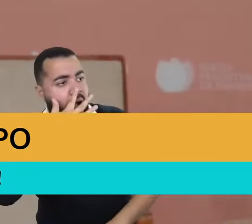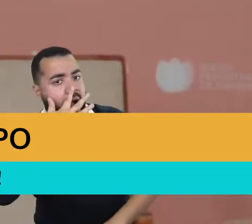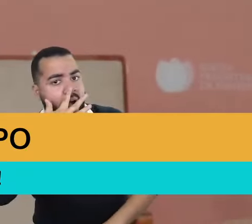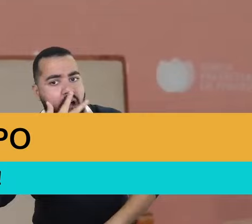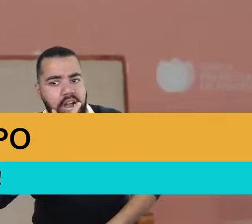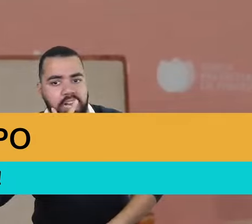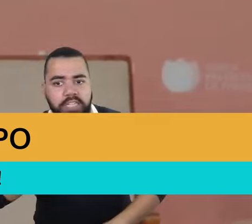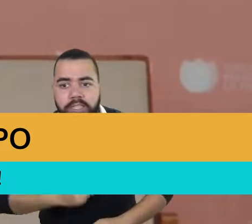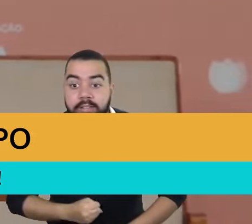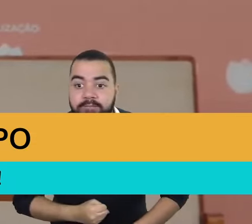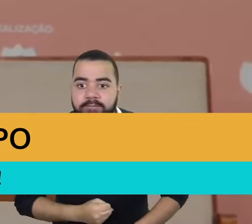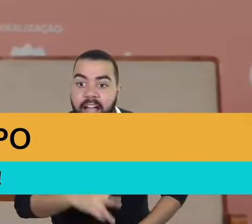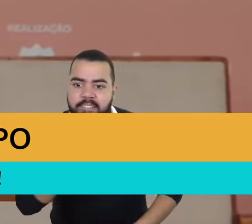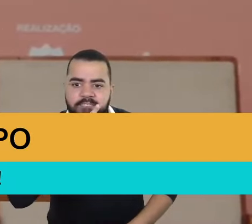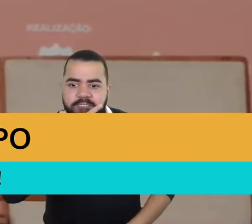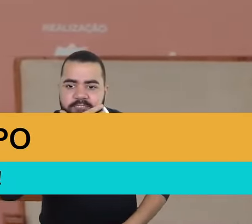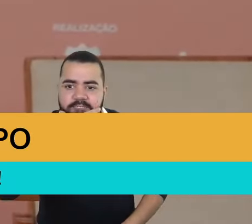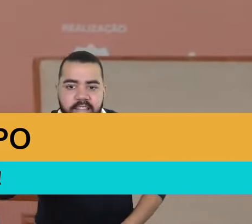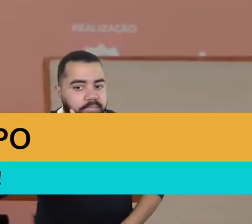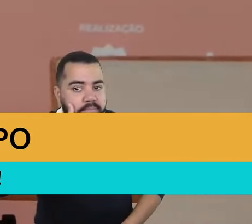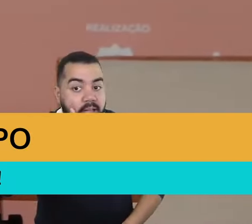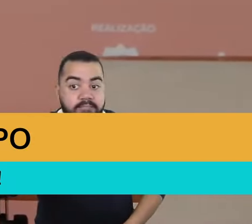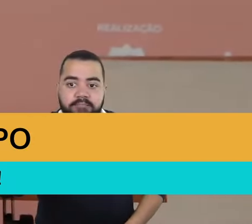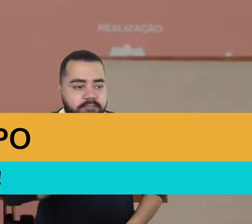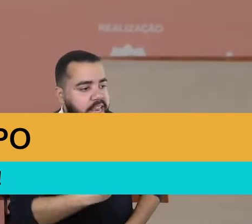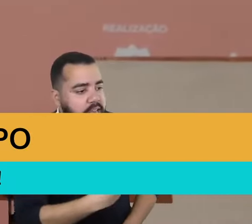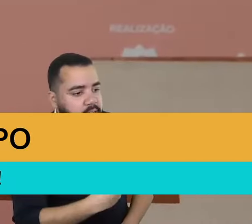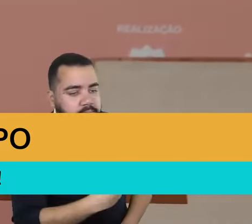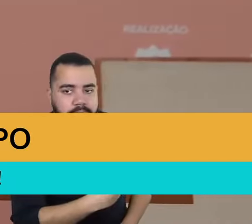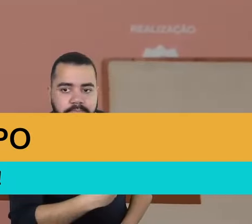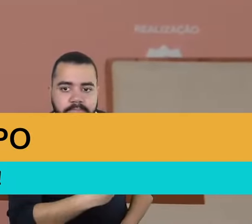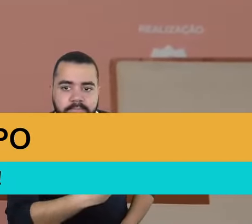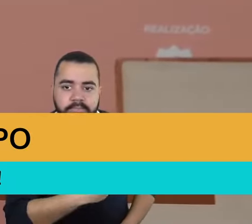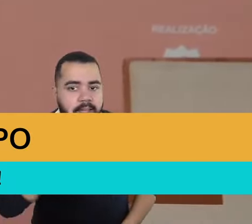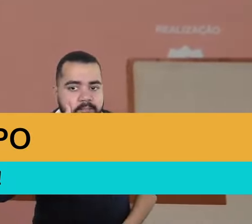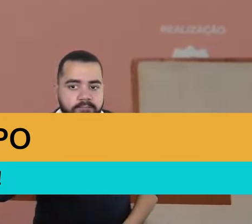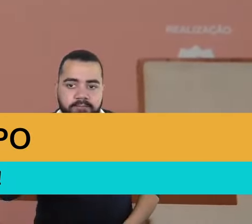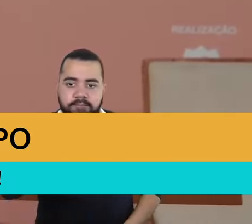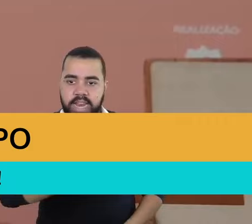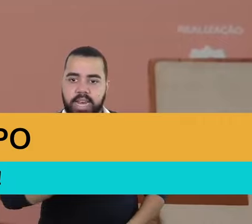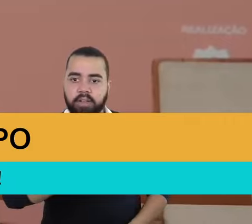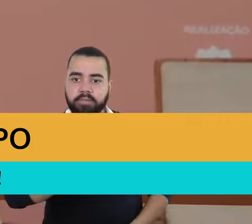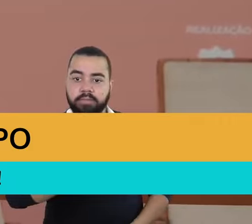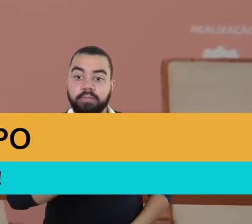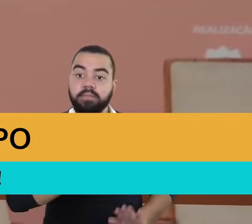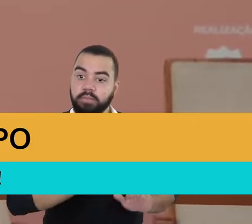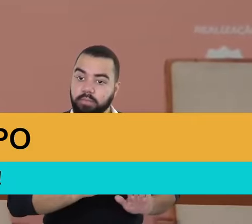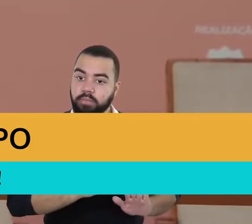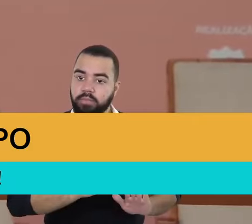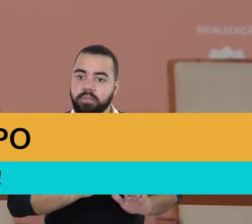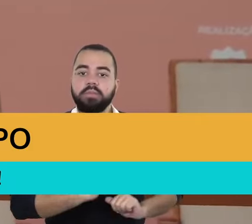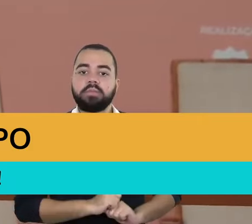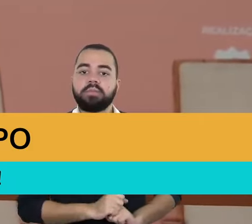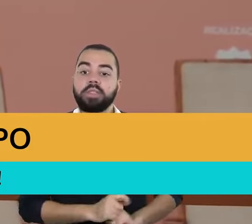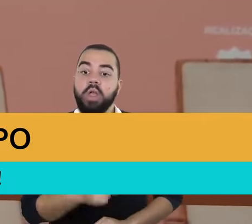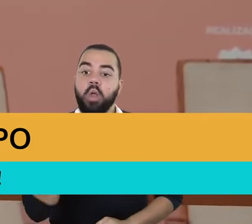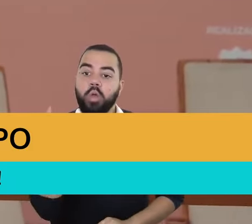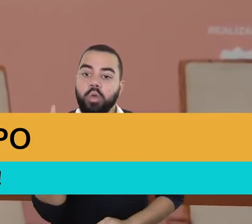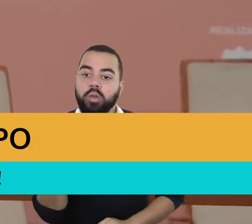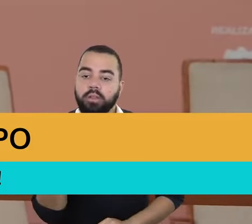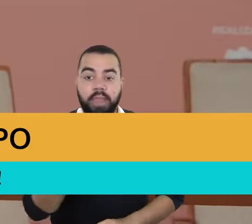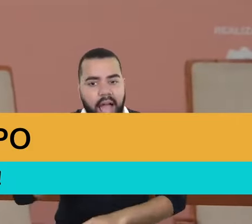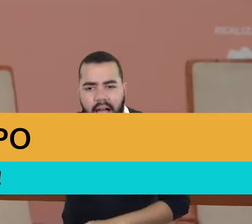Aí ela virou pra mim e falou assim, filha, olha pra mim. Eu lembro até hoje, gente, ela ajoelhou. Minha mãe, educação respeitosa 100%, minha mãe nunca me bateu, minha mãe